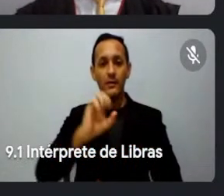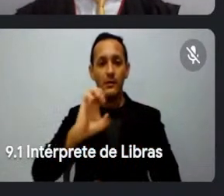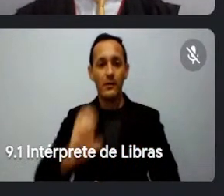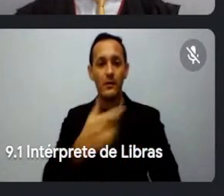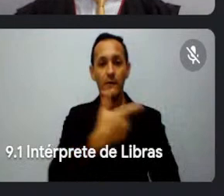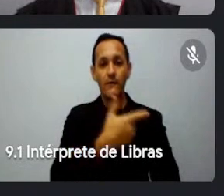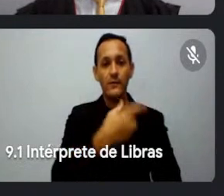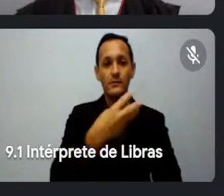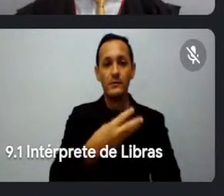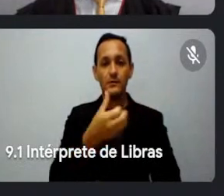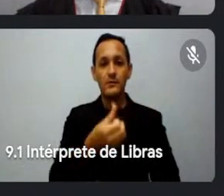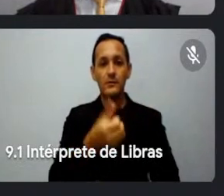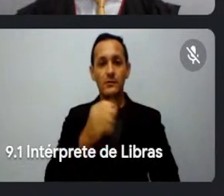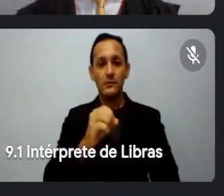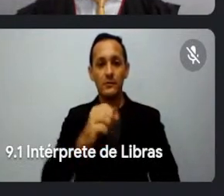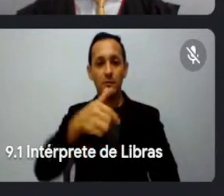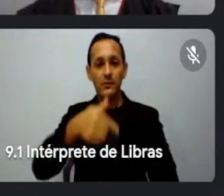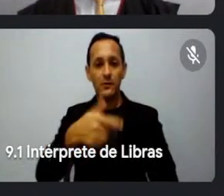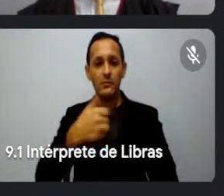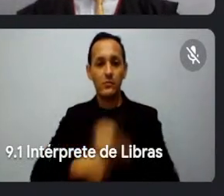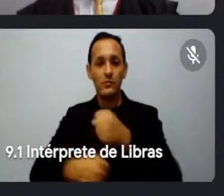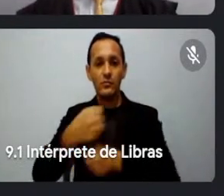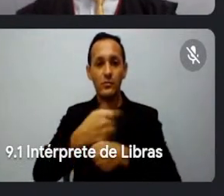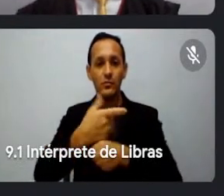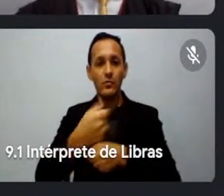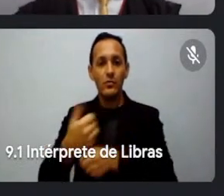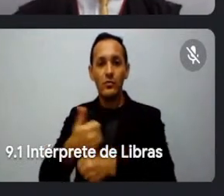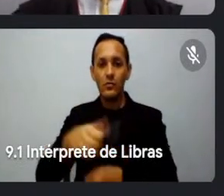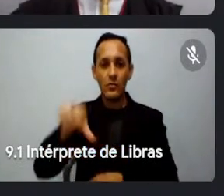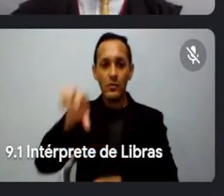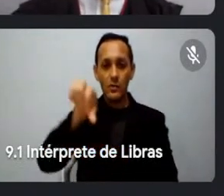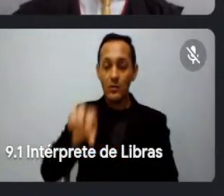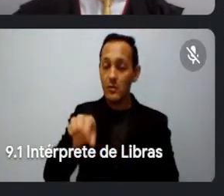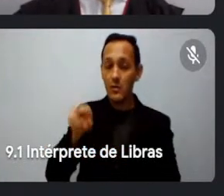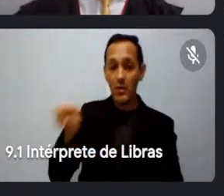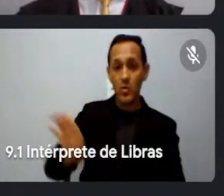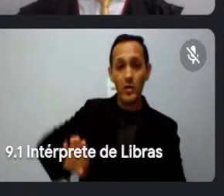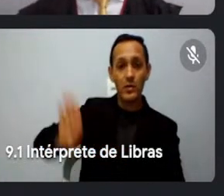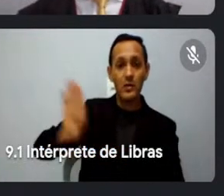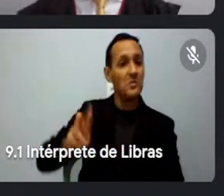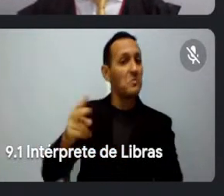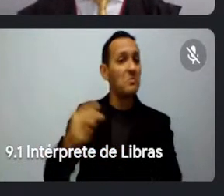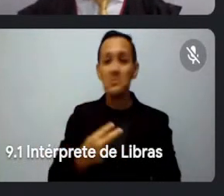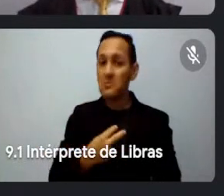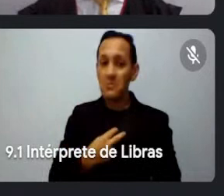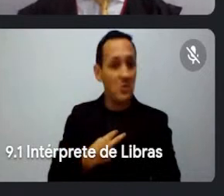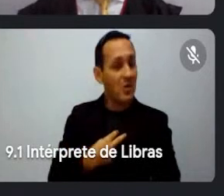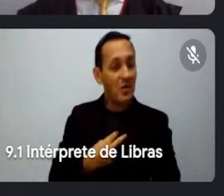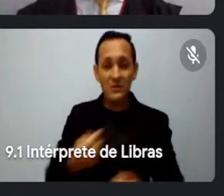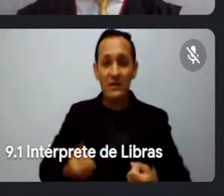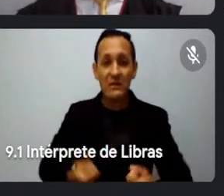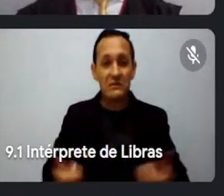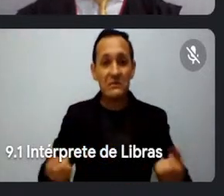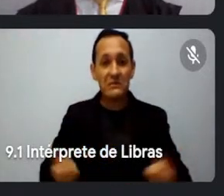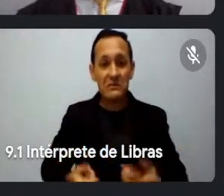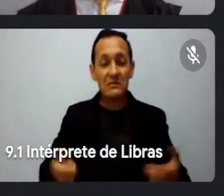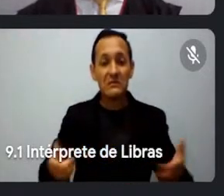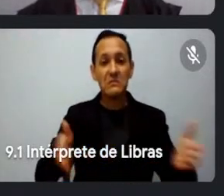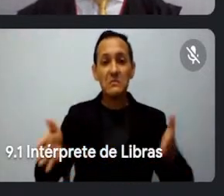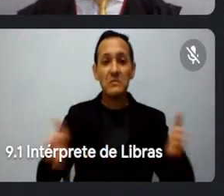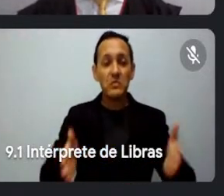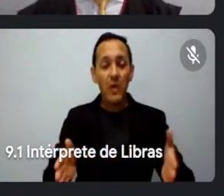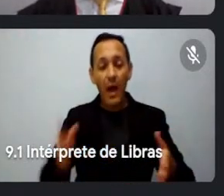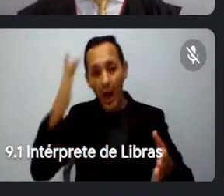23.551 2019 então candidato de maneira nenhuma poderia realizar gastos eleitorais após um dia das eleições